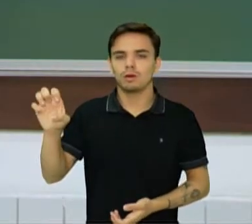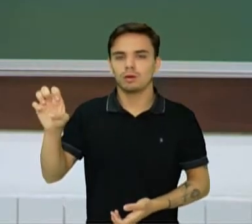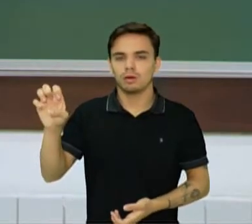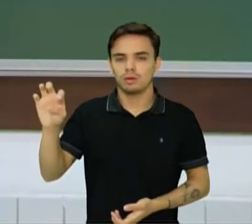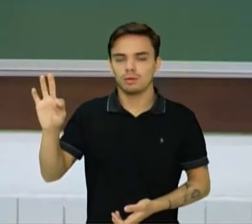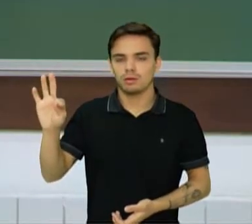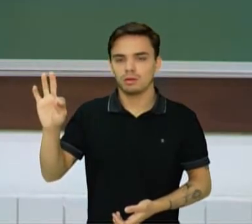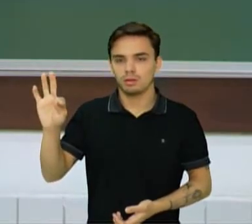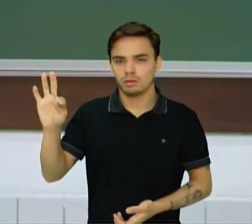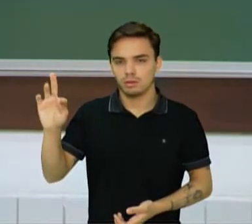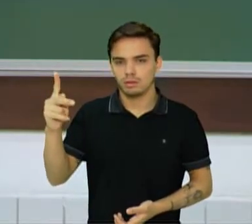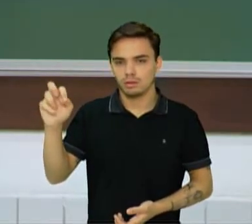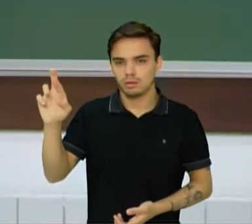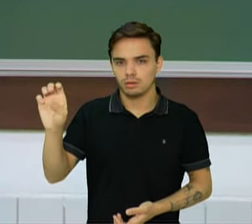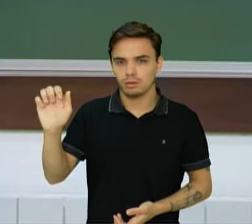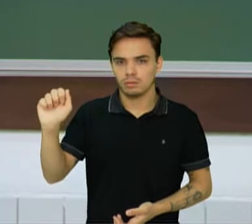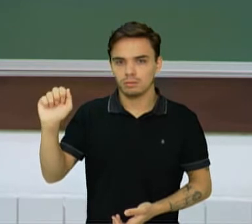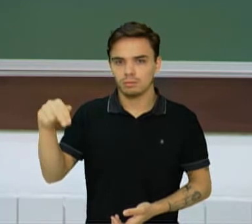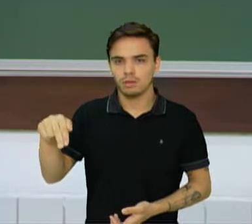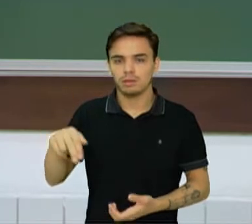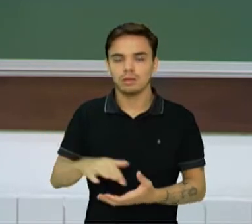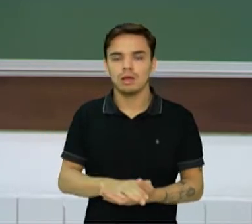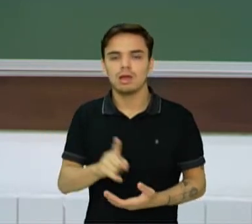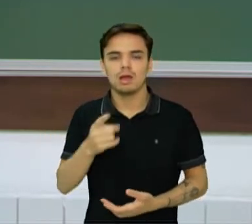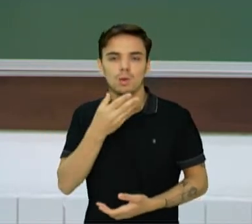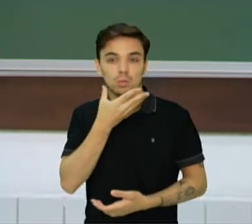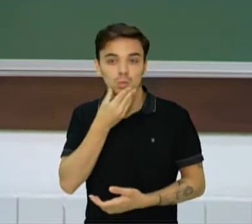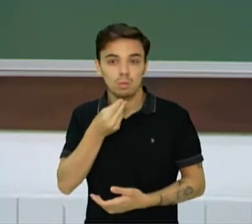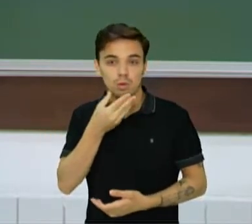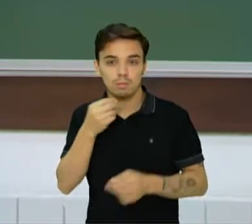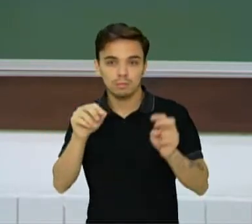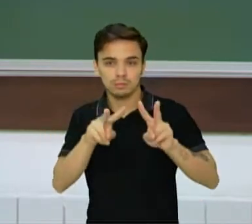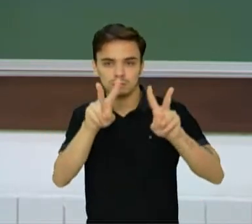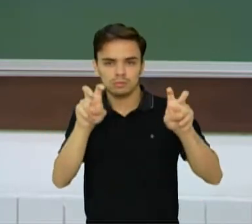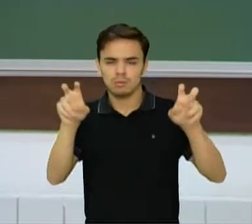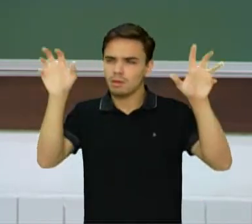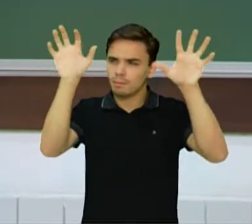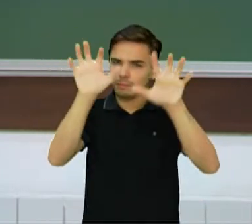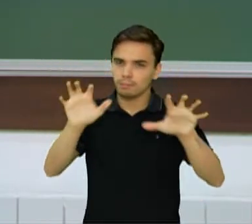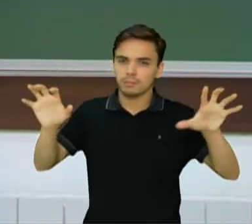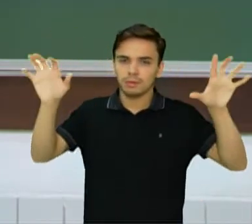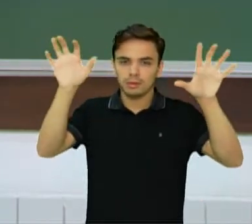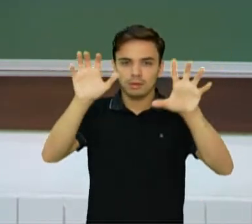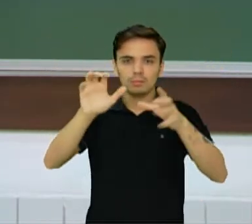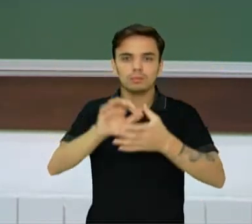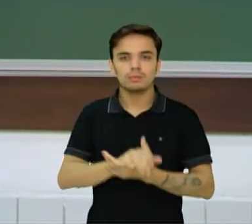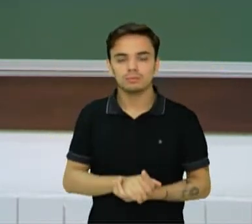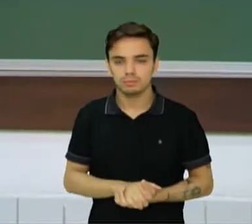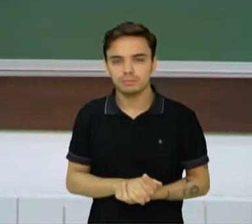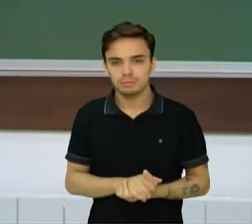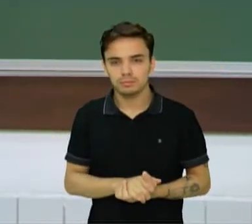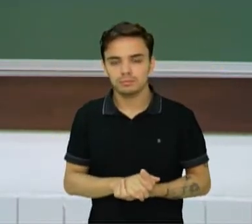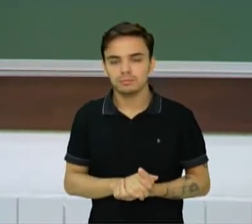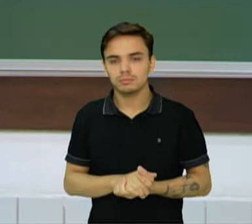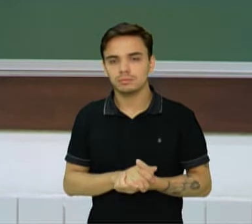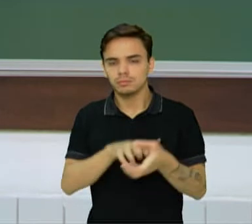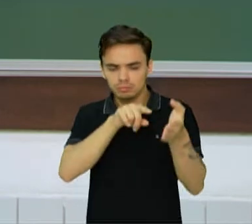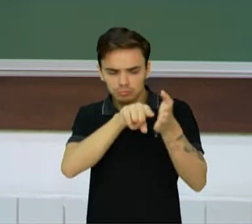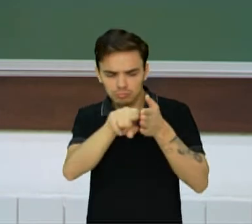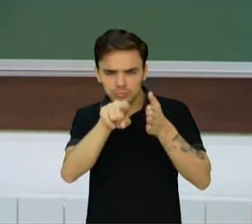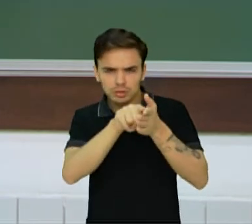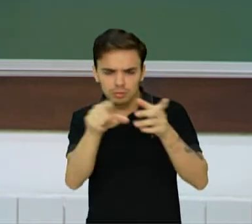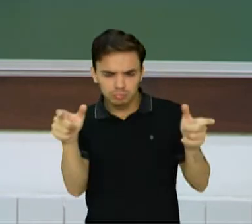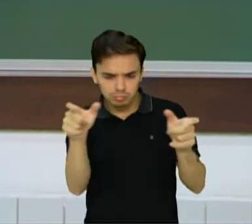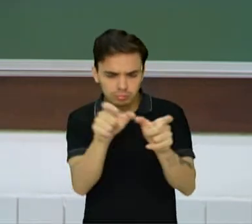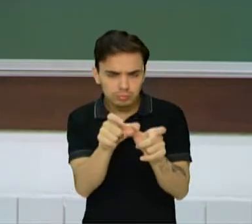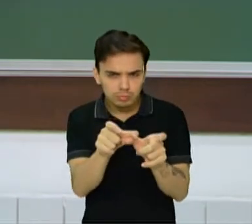homem do tempo, quando a gente fala lá do pessoal que fala sobre previsão do tempo, né? É, a questão ela é bem curta mesmo, né? O